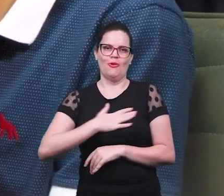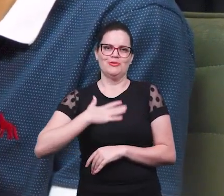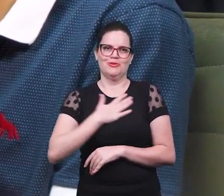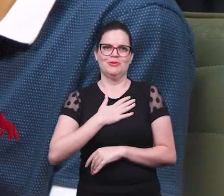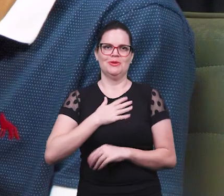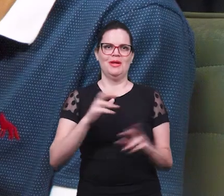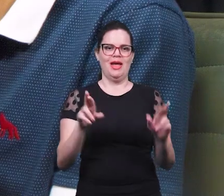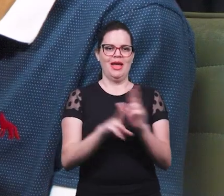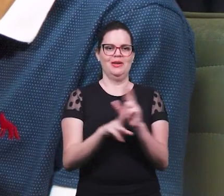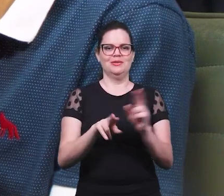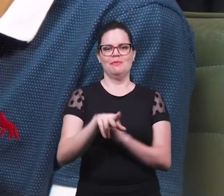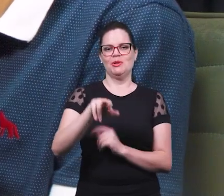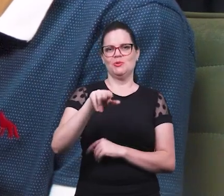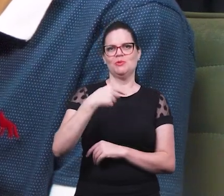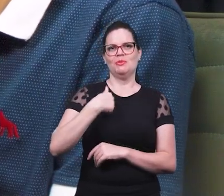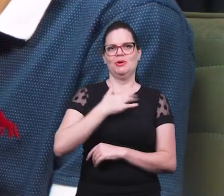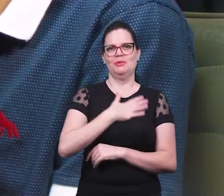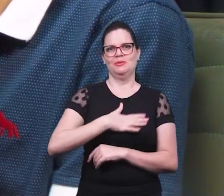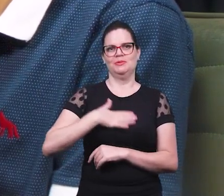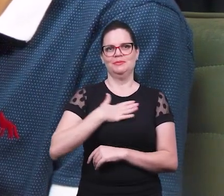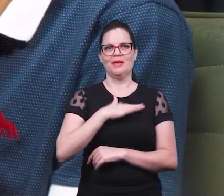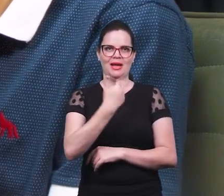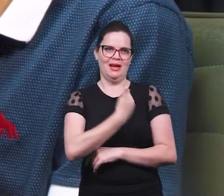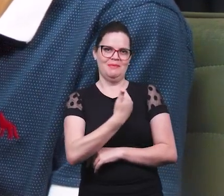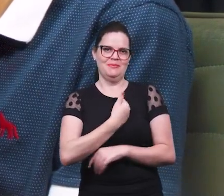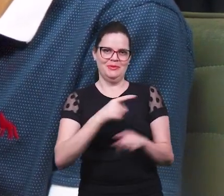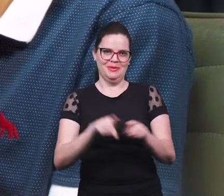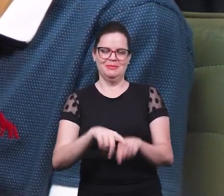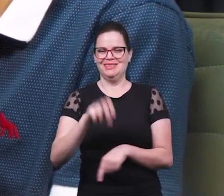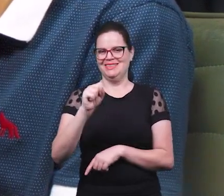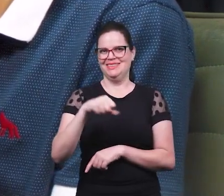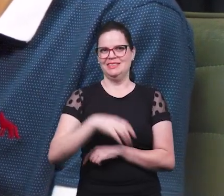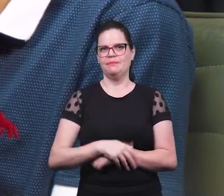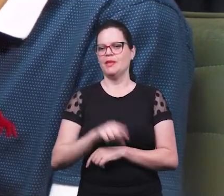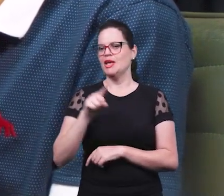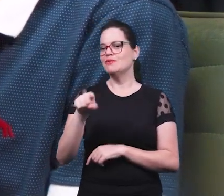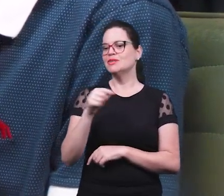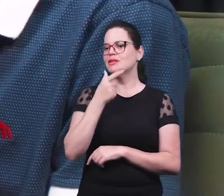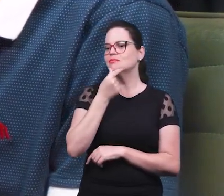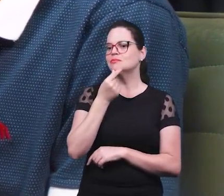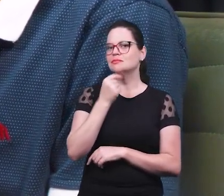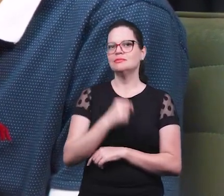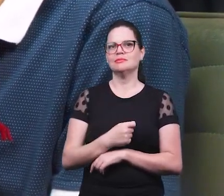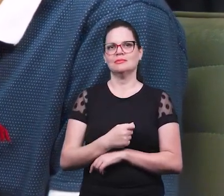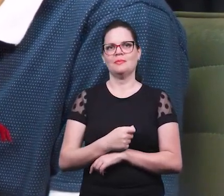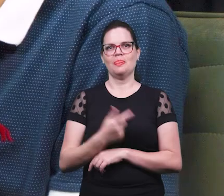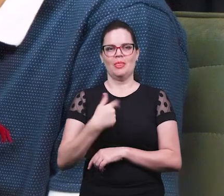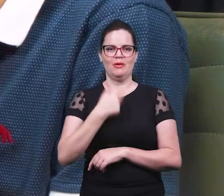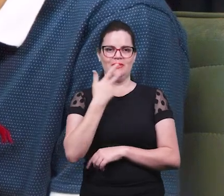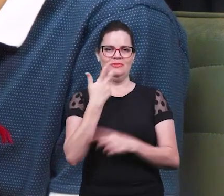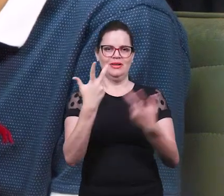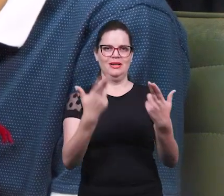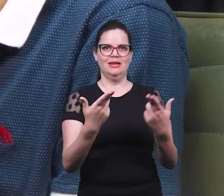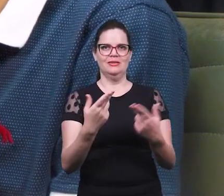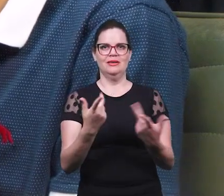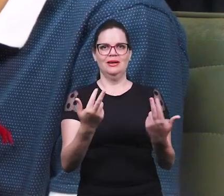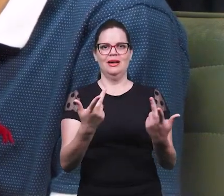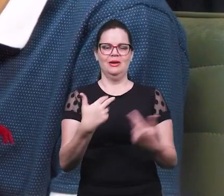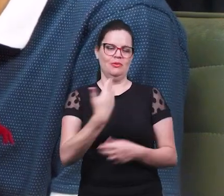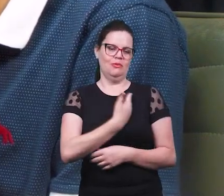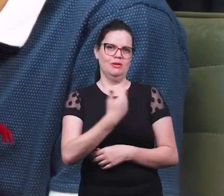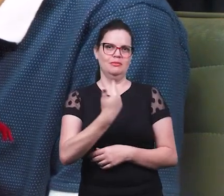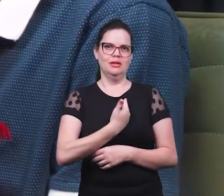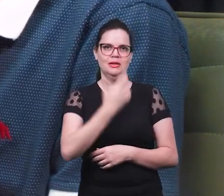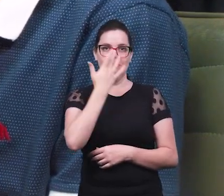o nosso relacionamento. É uma amizade também? Sim. E você, Eduardo? Era o que eu ia falar também, é como uma